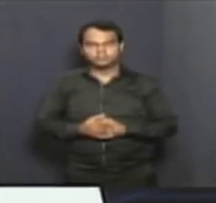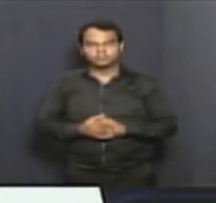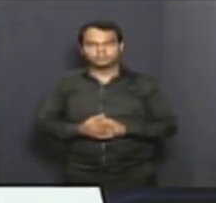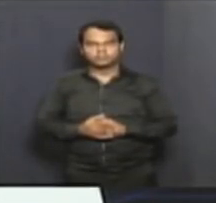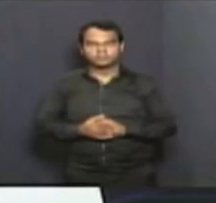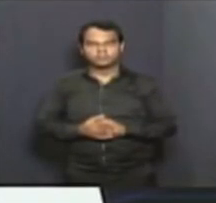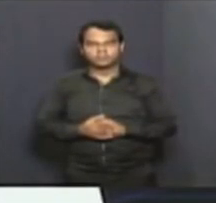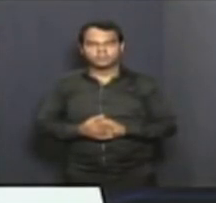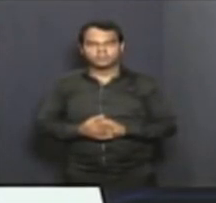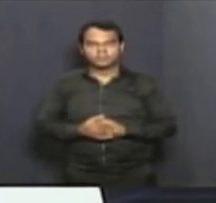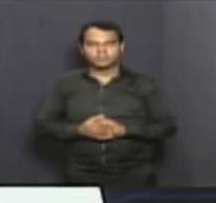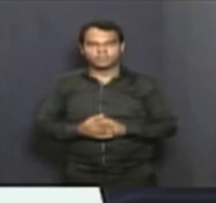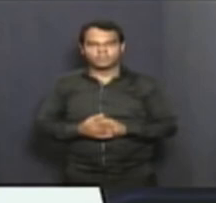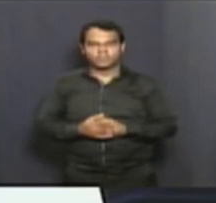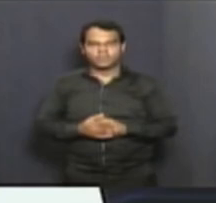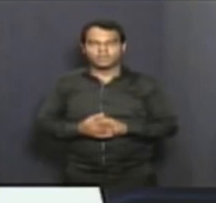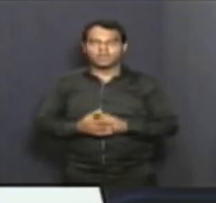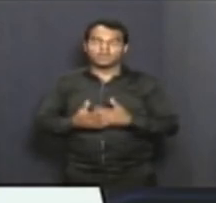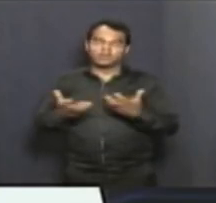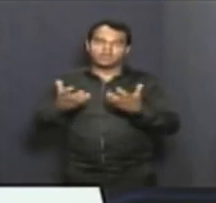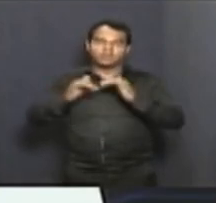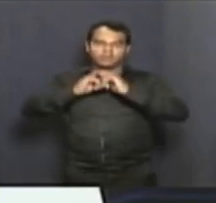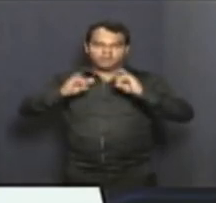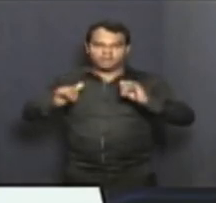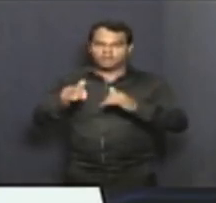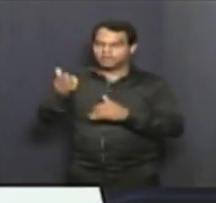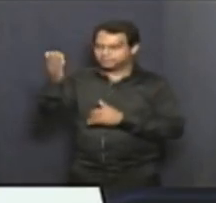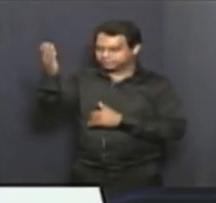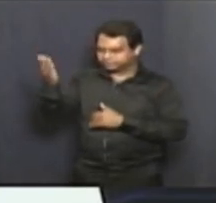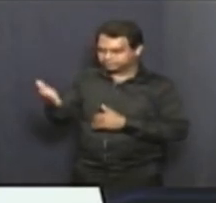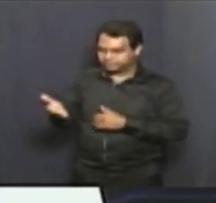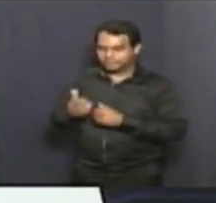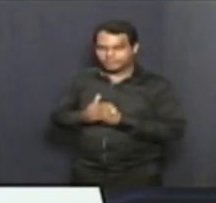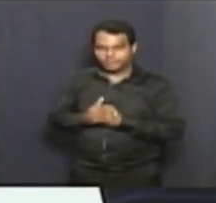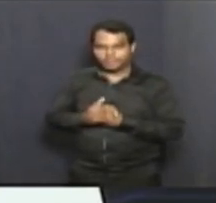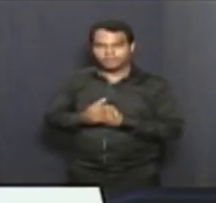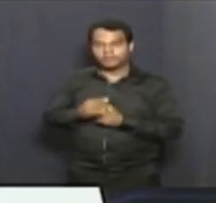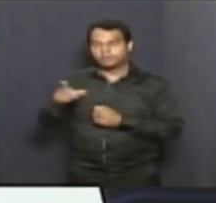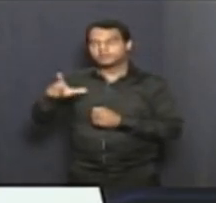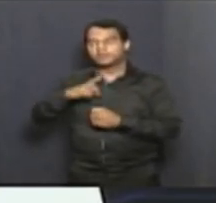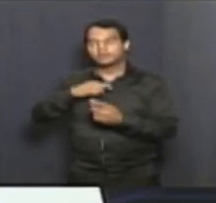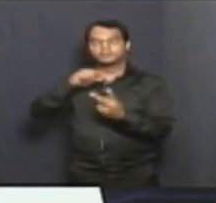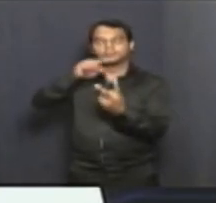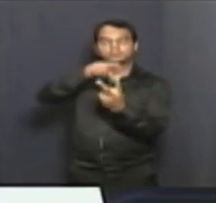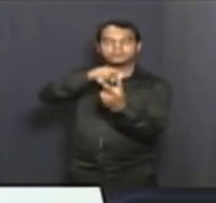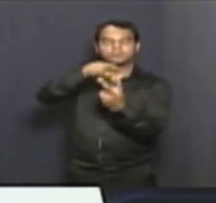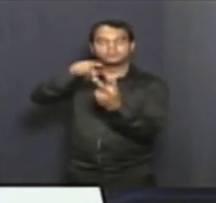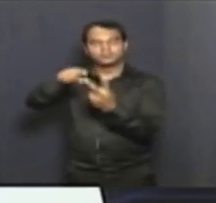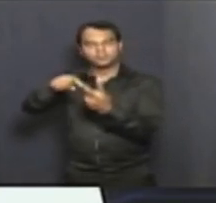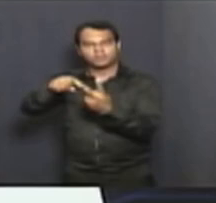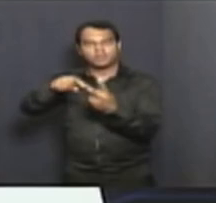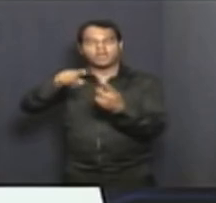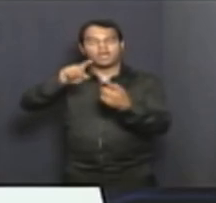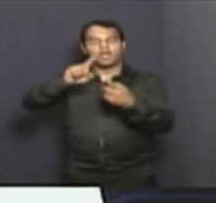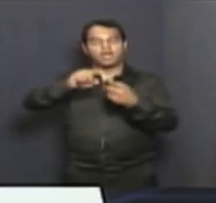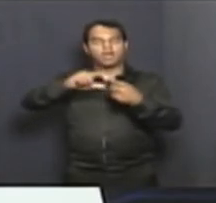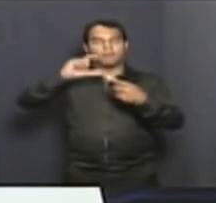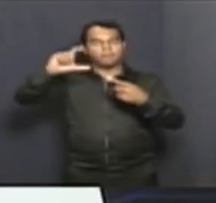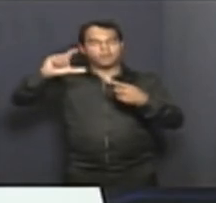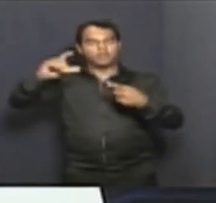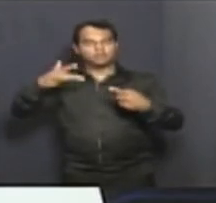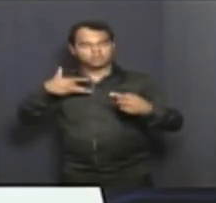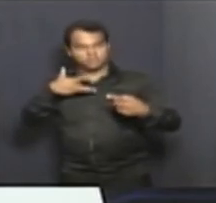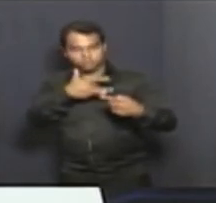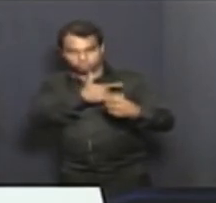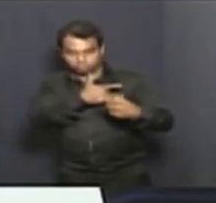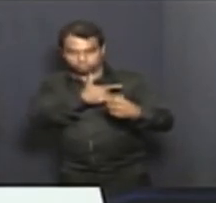portanto eu quero dizer a vossa excelência que você tem duas opções ou plano de saúde assim como